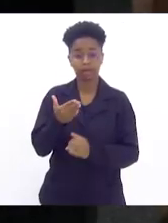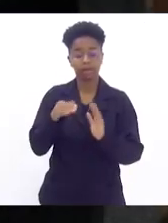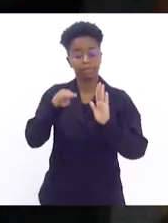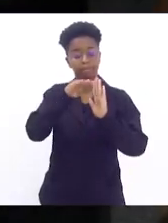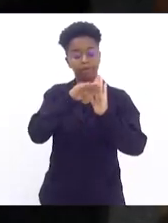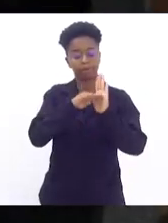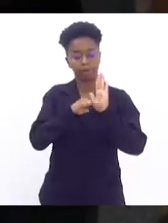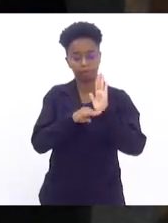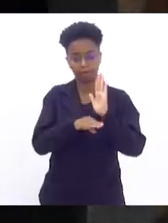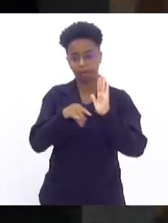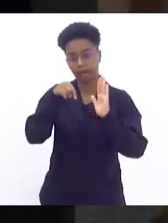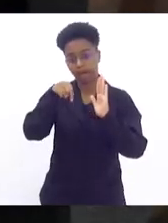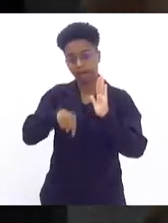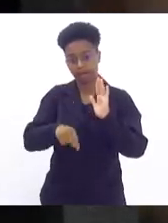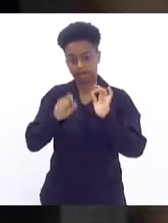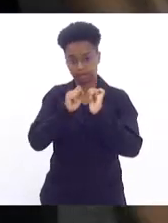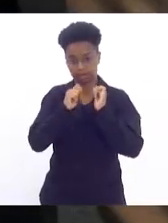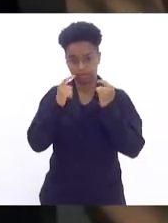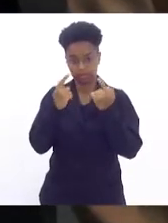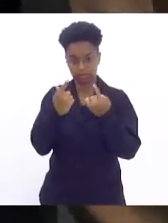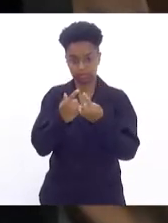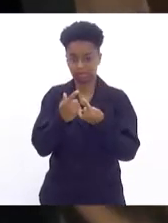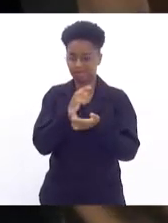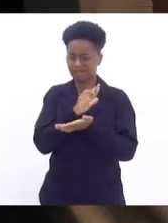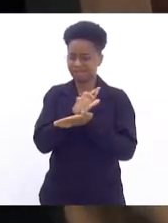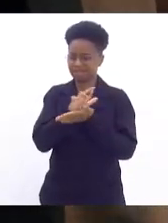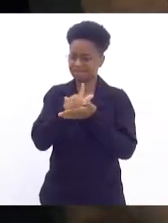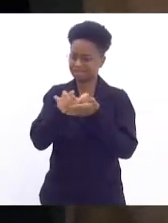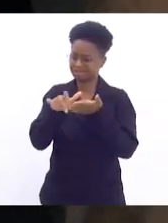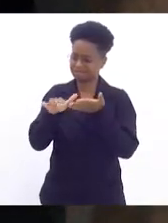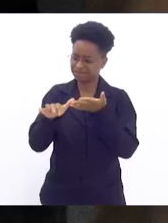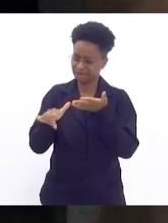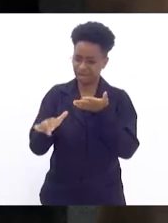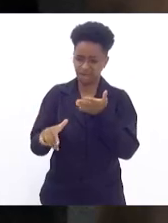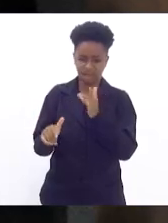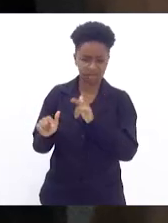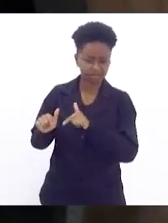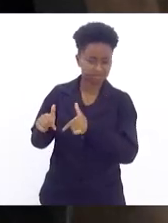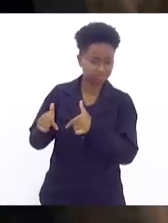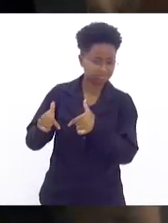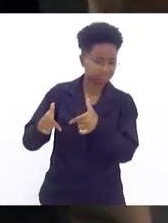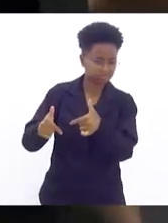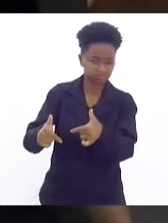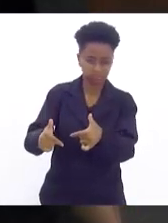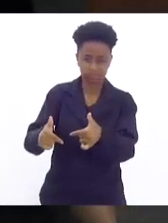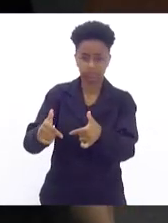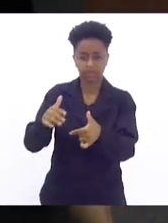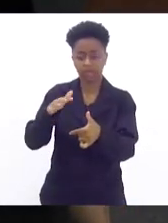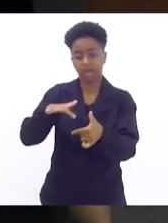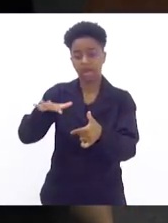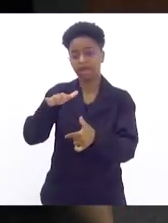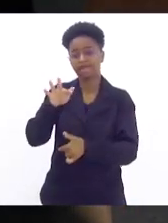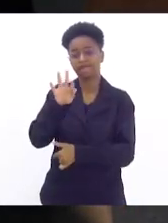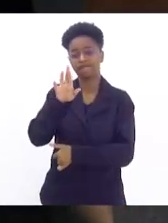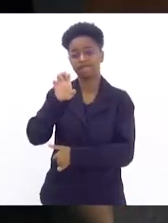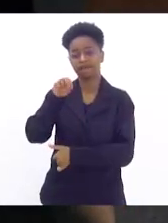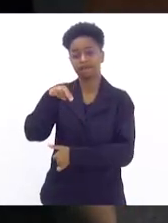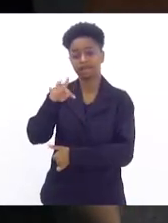Legislativa dezenas de iniciativas de frentes parlamentares